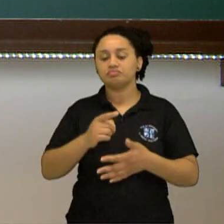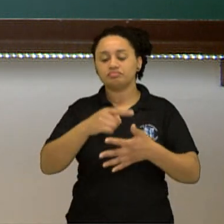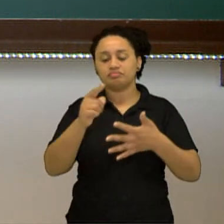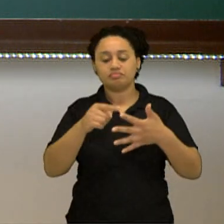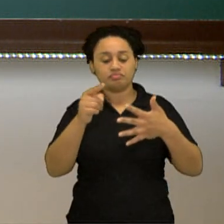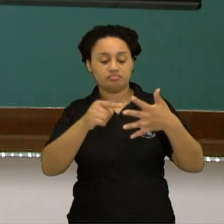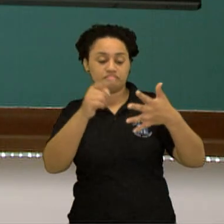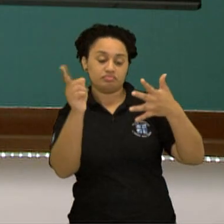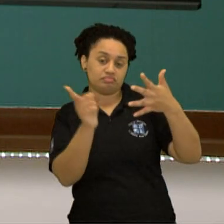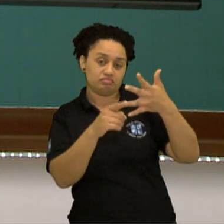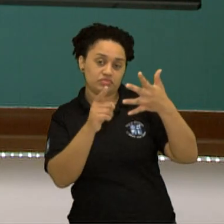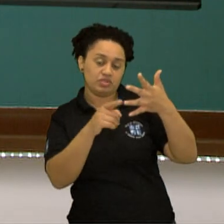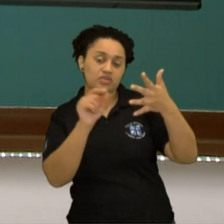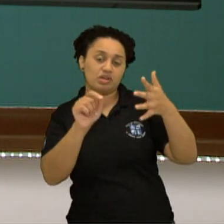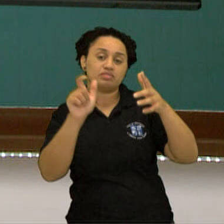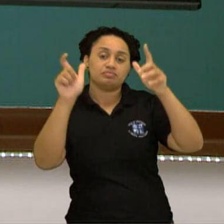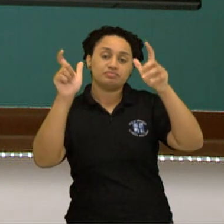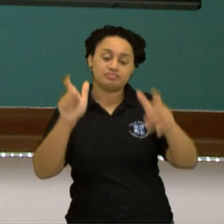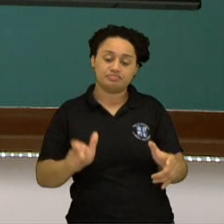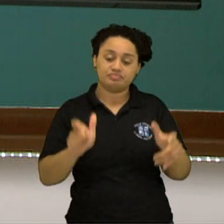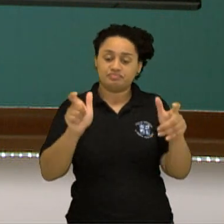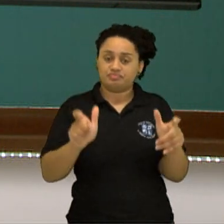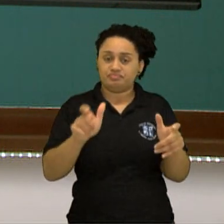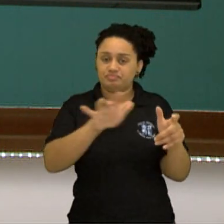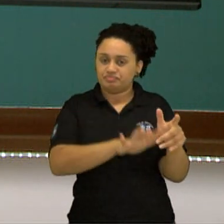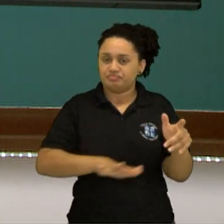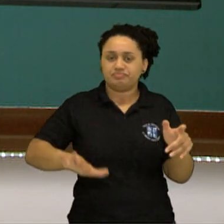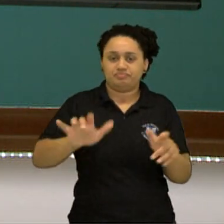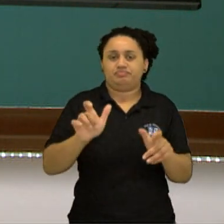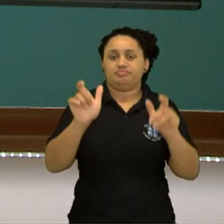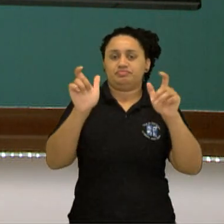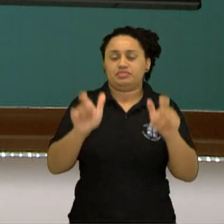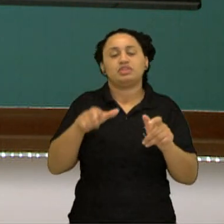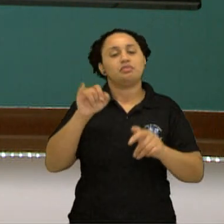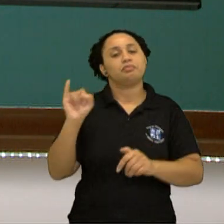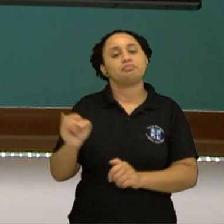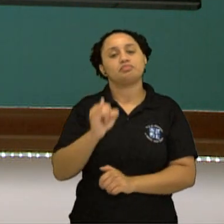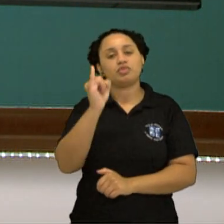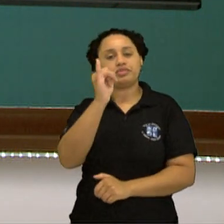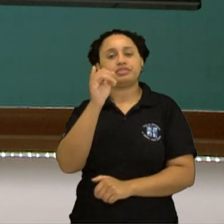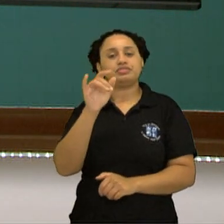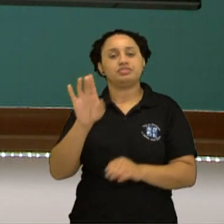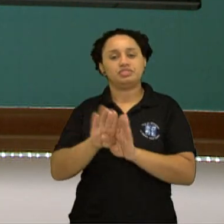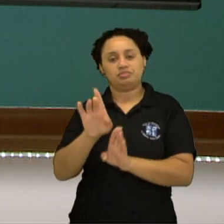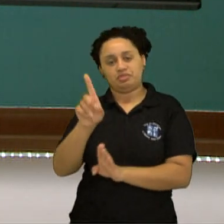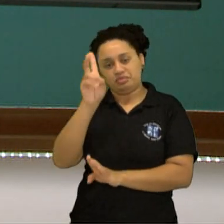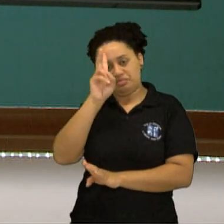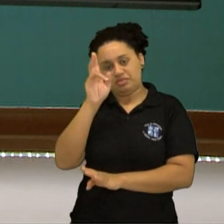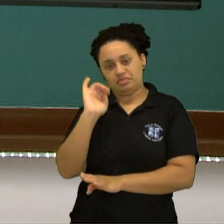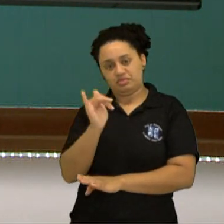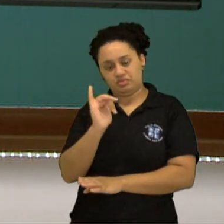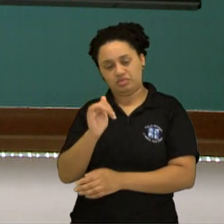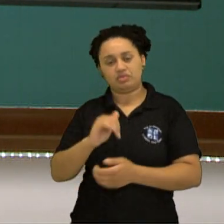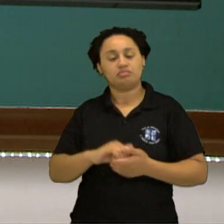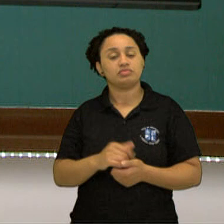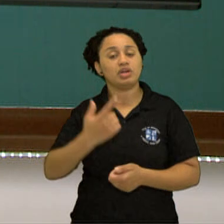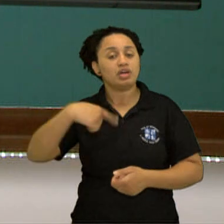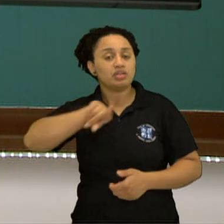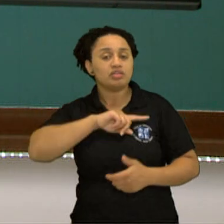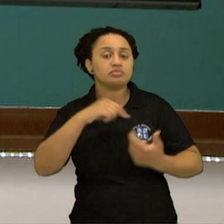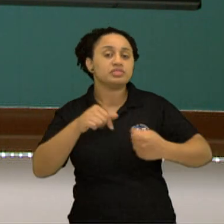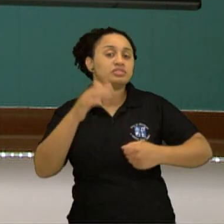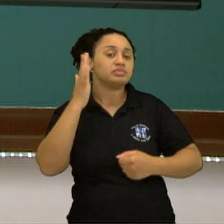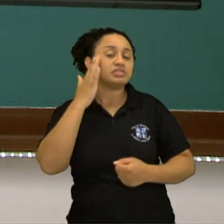Quarto, espaço. Extremamente importante dentro de uma história também. Temos que saber em